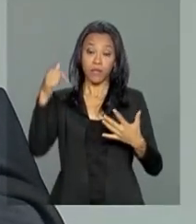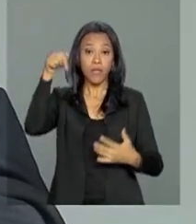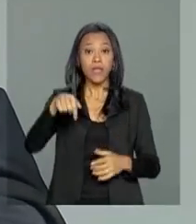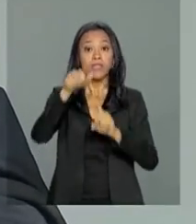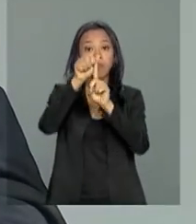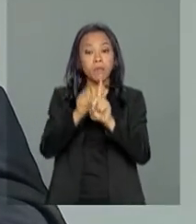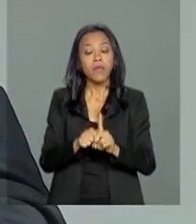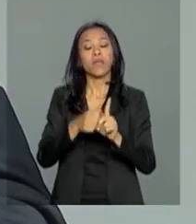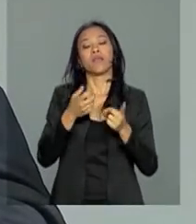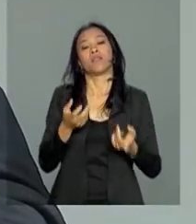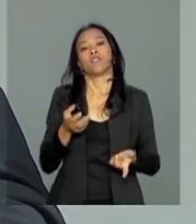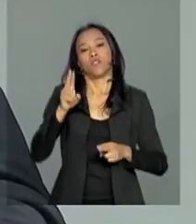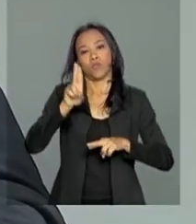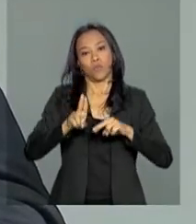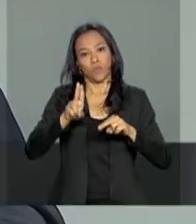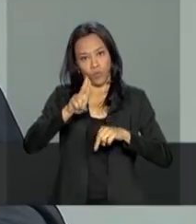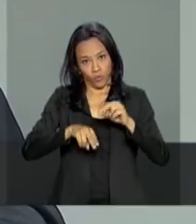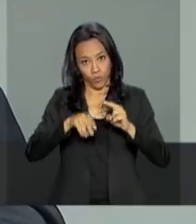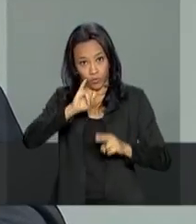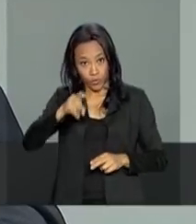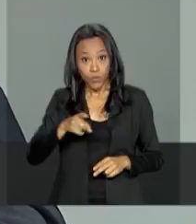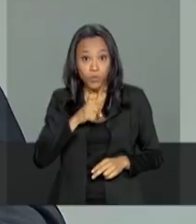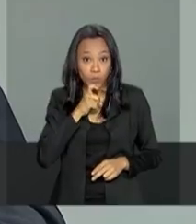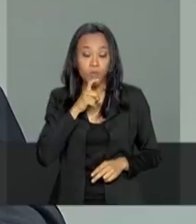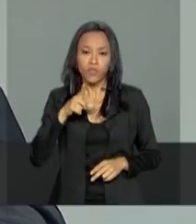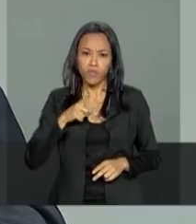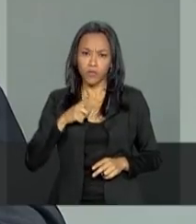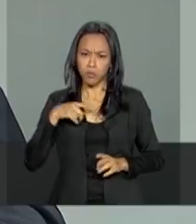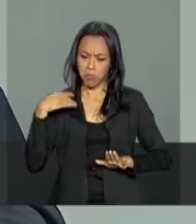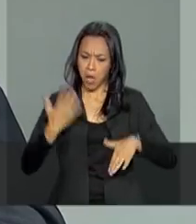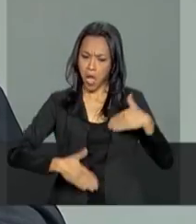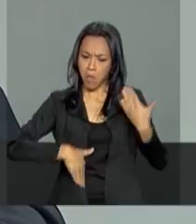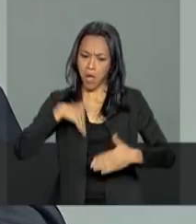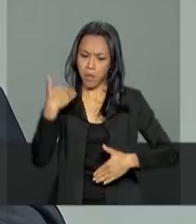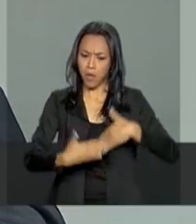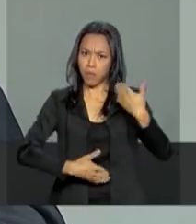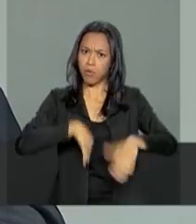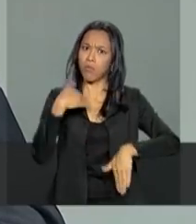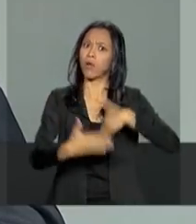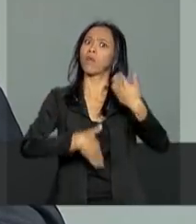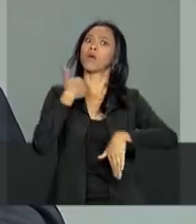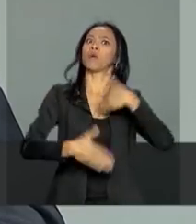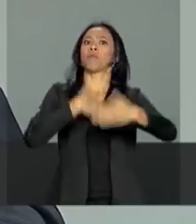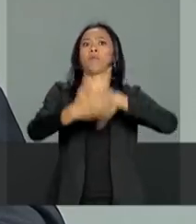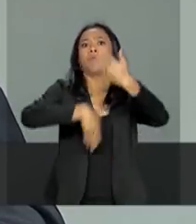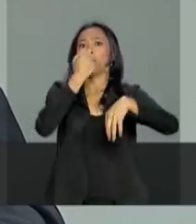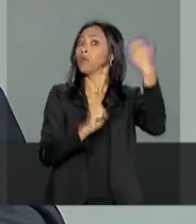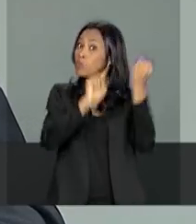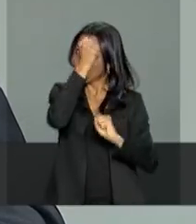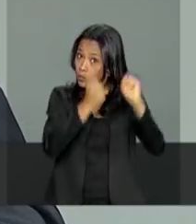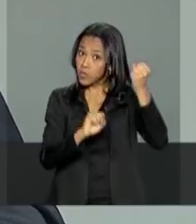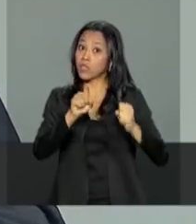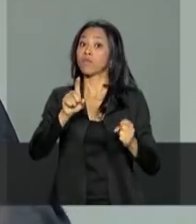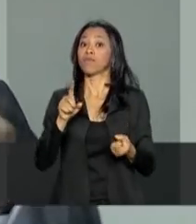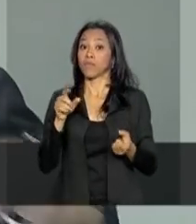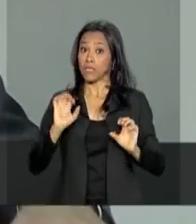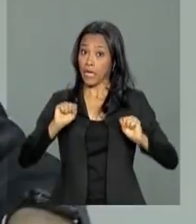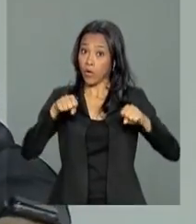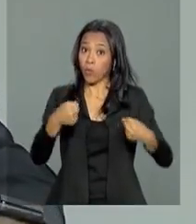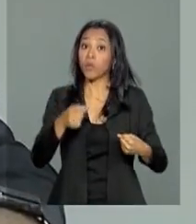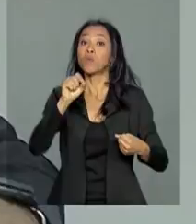tivemos aí o desempenho da indústria é é recuperando-se daquele movimento ocorrido em maio